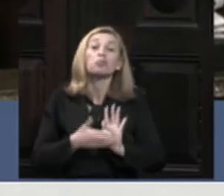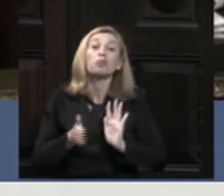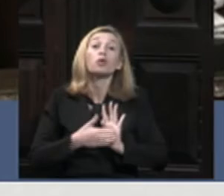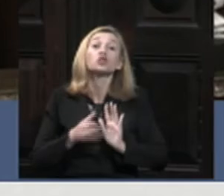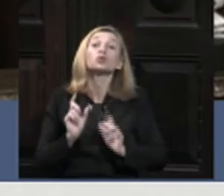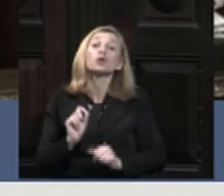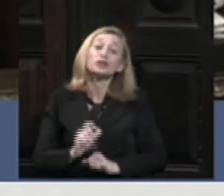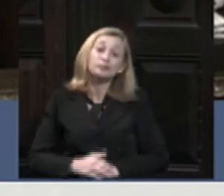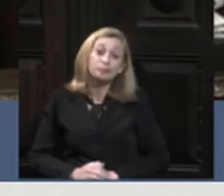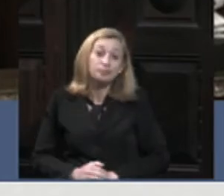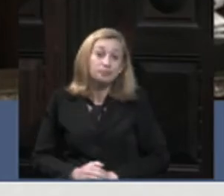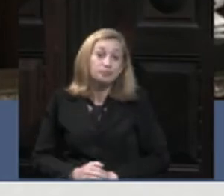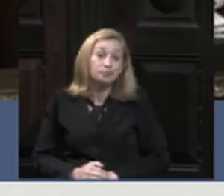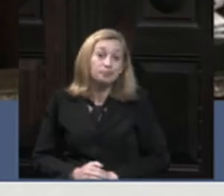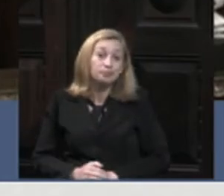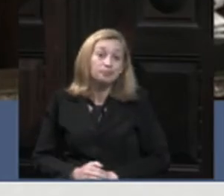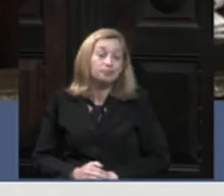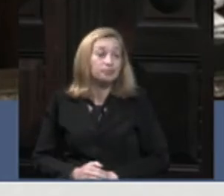de